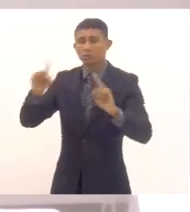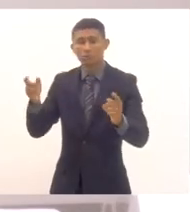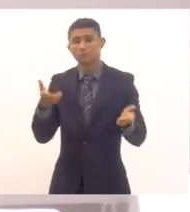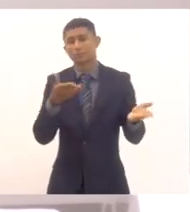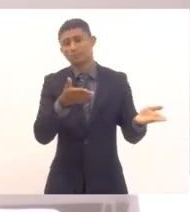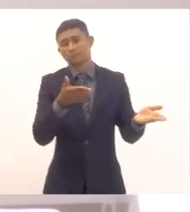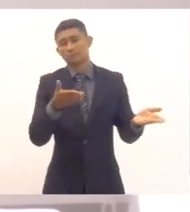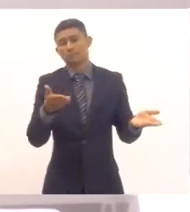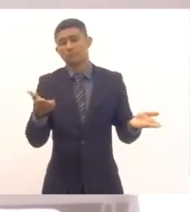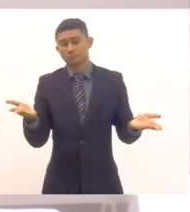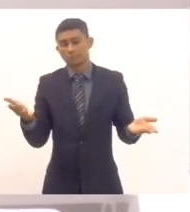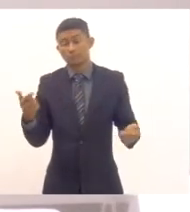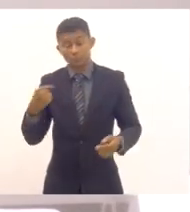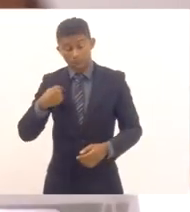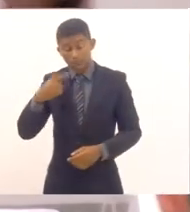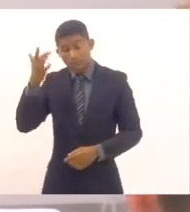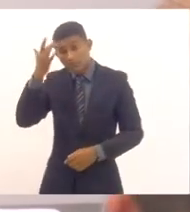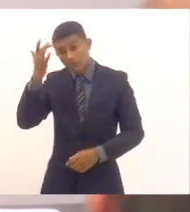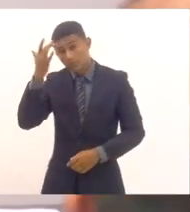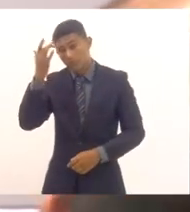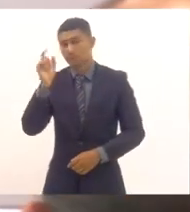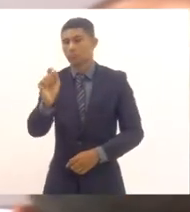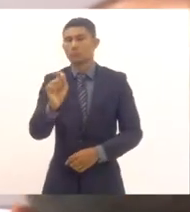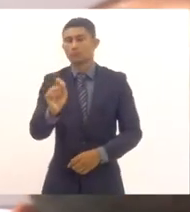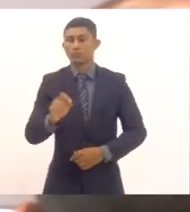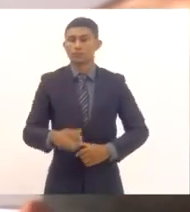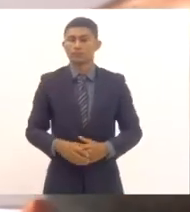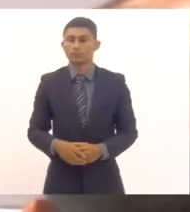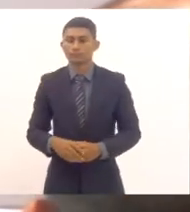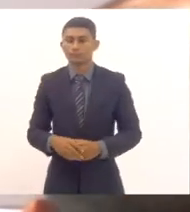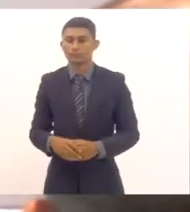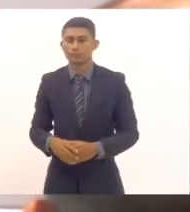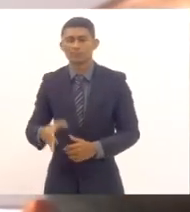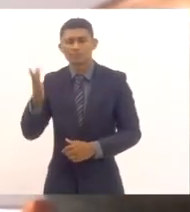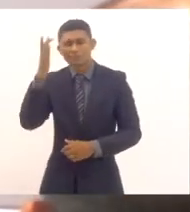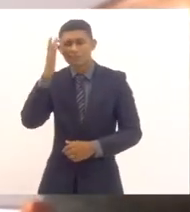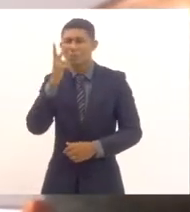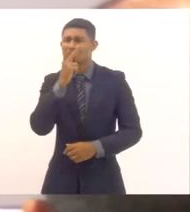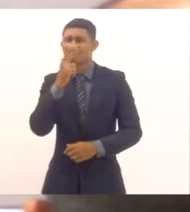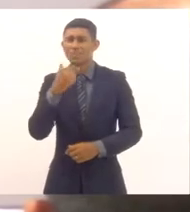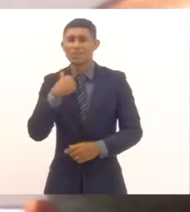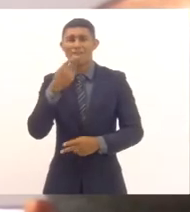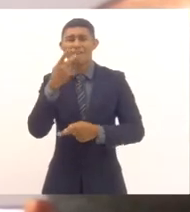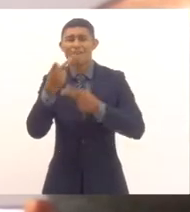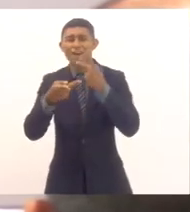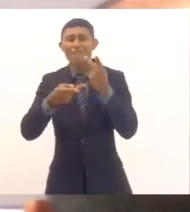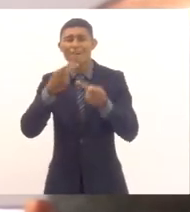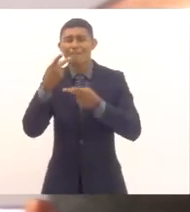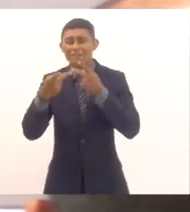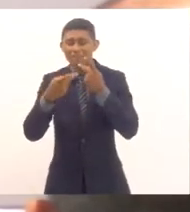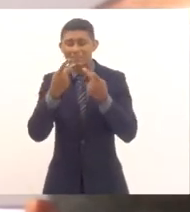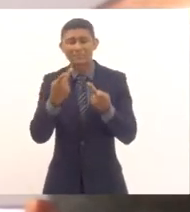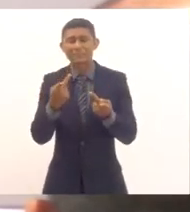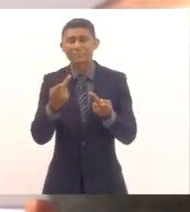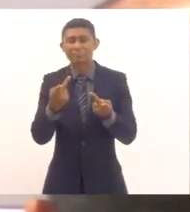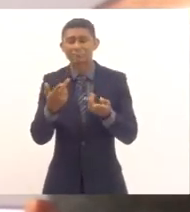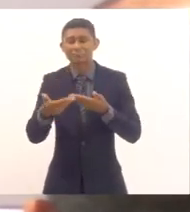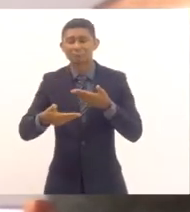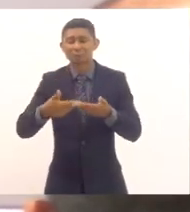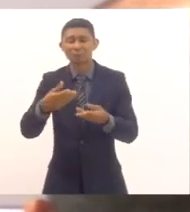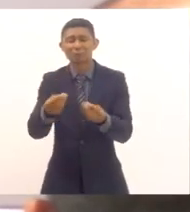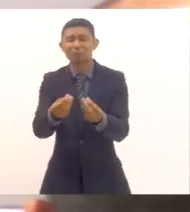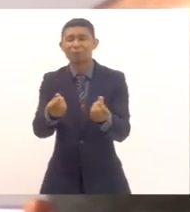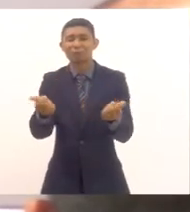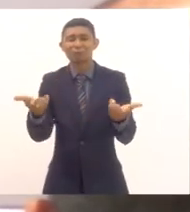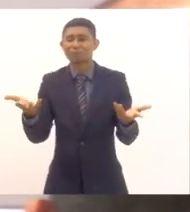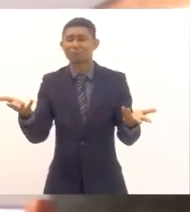tempo no meu entendimento o Coronel José com todo respeito eu tô achando que eu tô estudando gelo porque se eu estou apenas